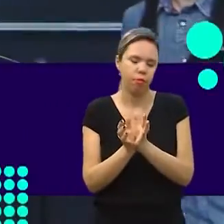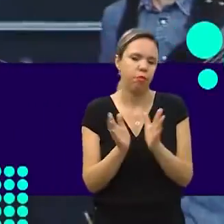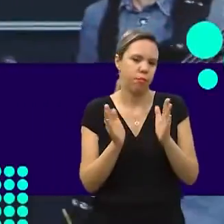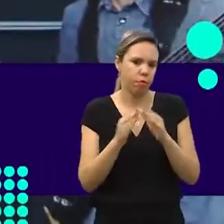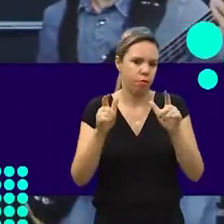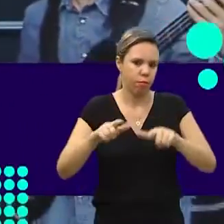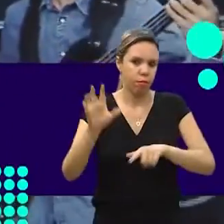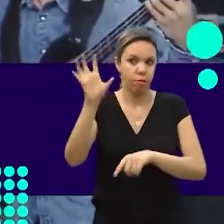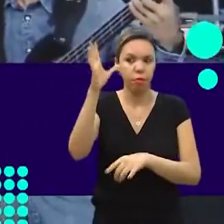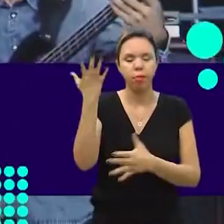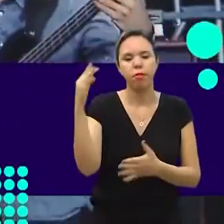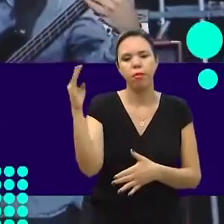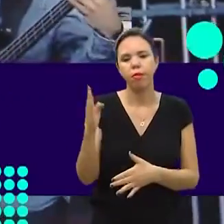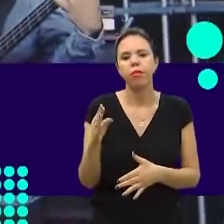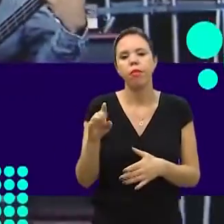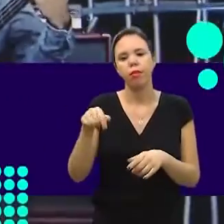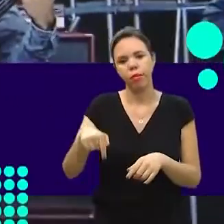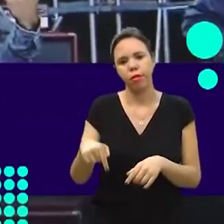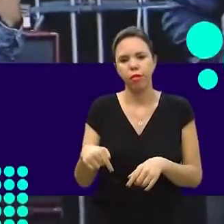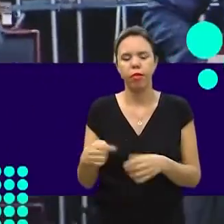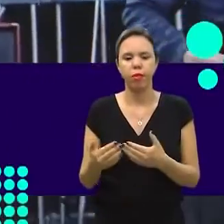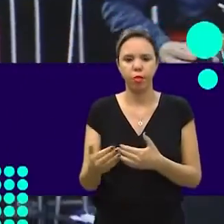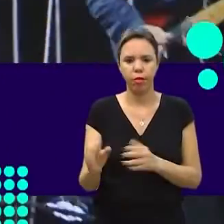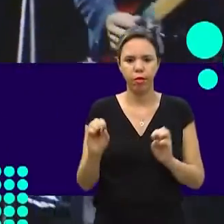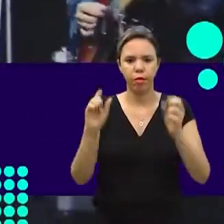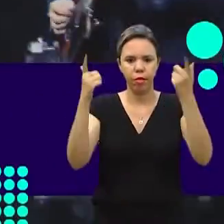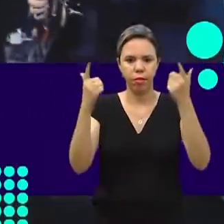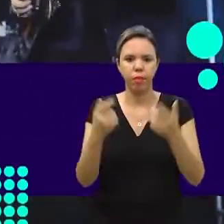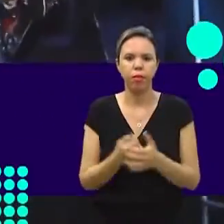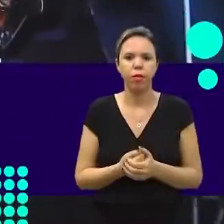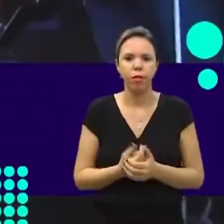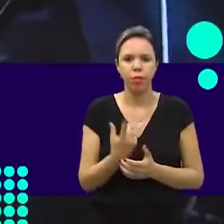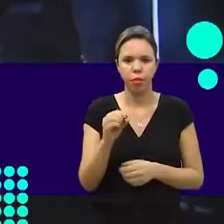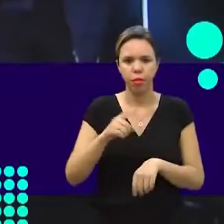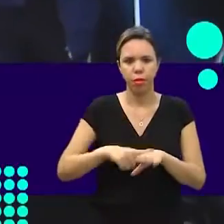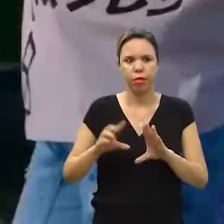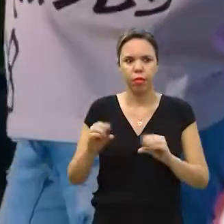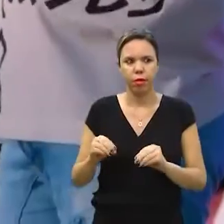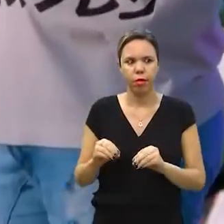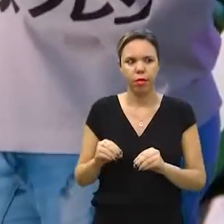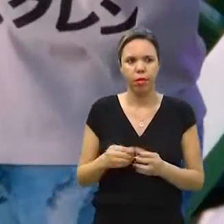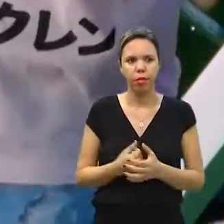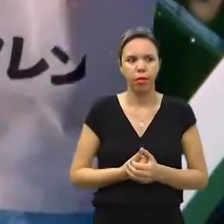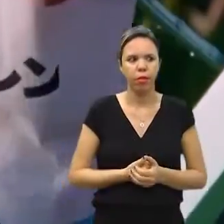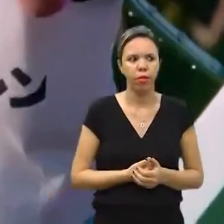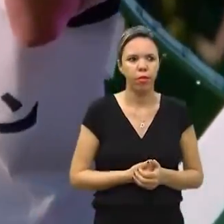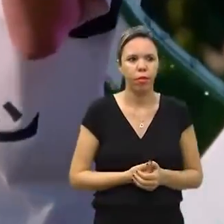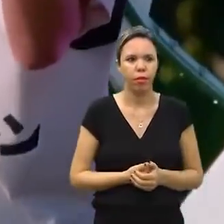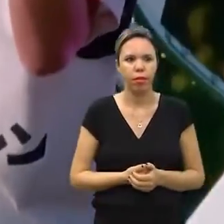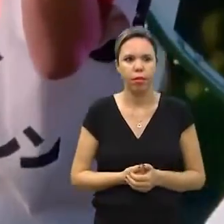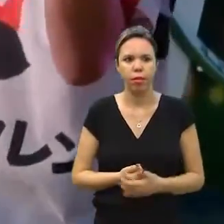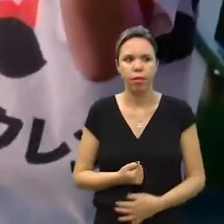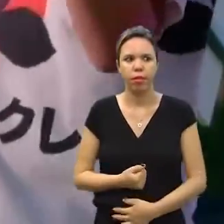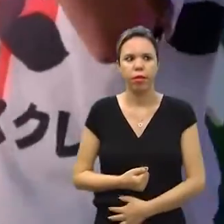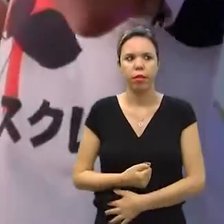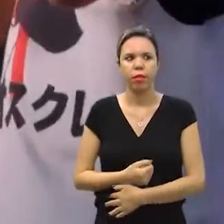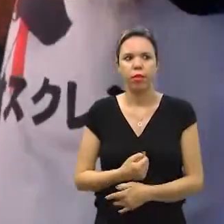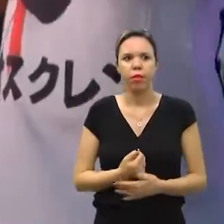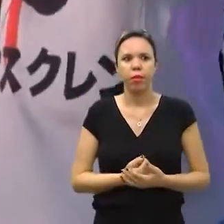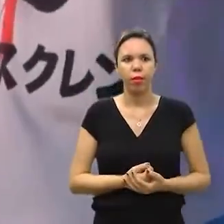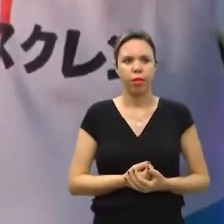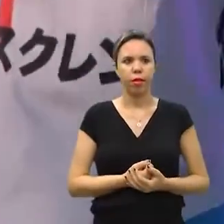da região onde morava. Vai ser no Brazuca a partir das 10 da noite. É stories sorrindo,